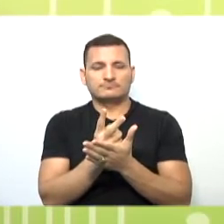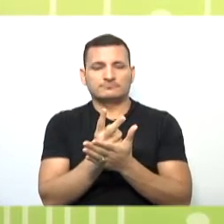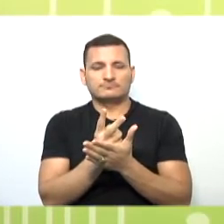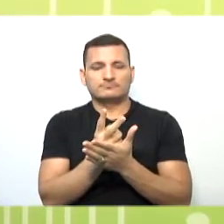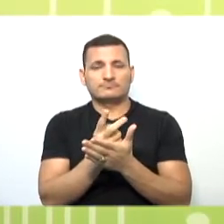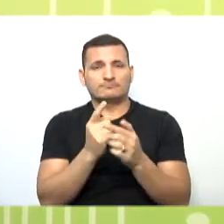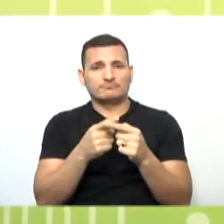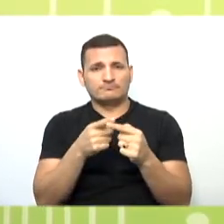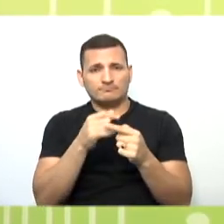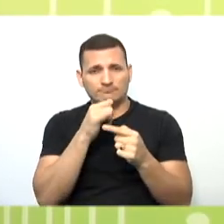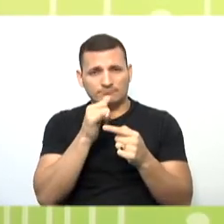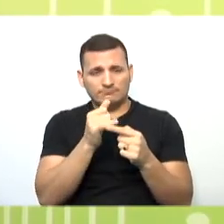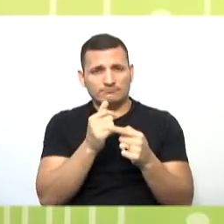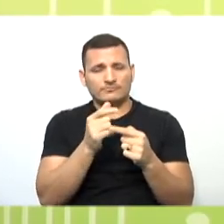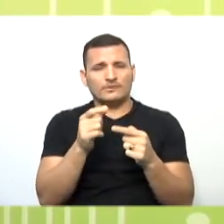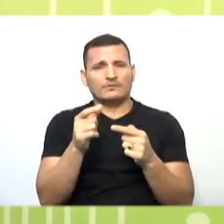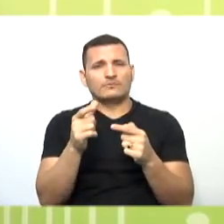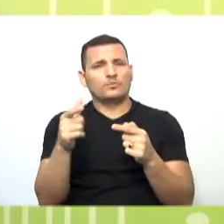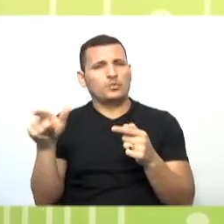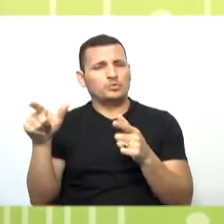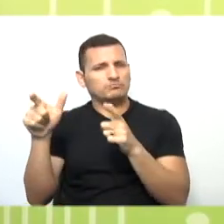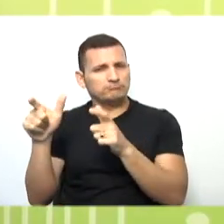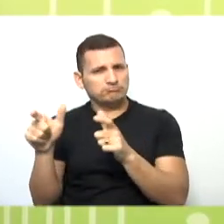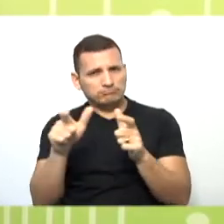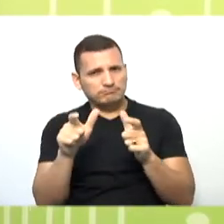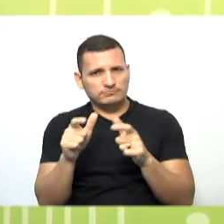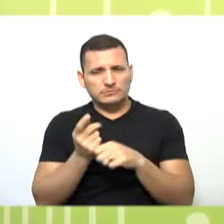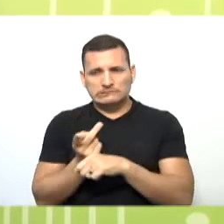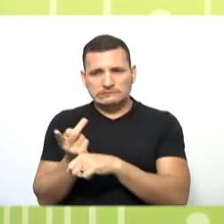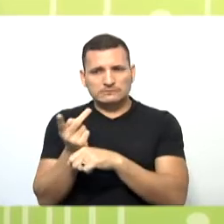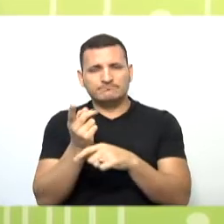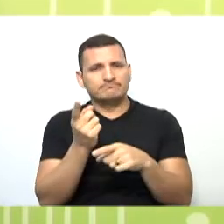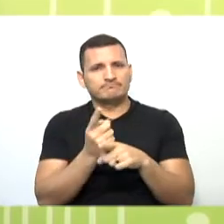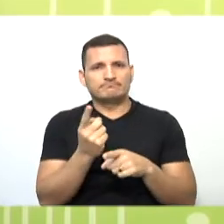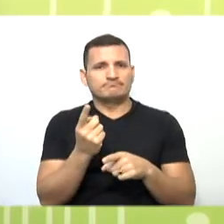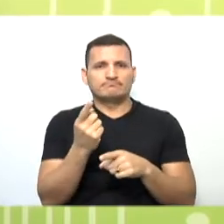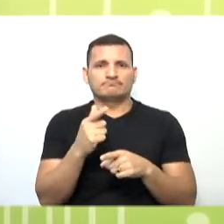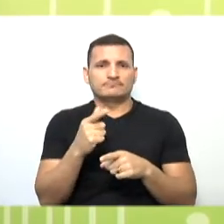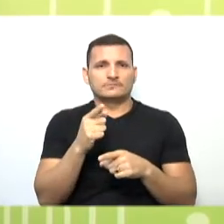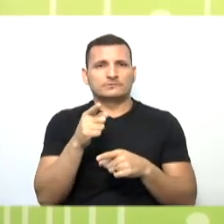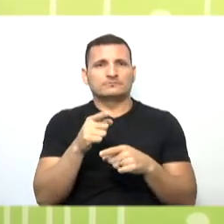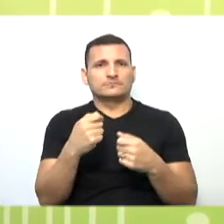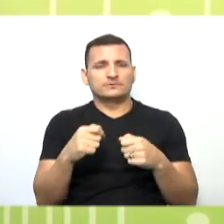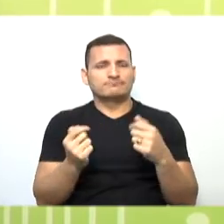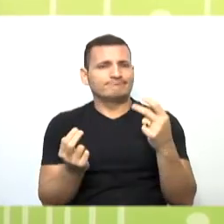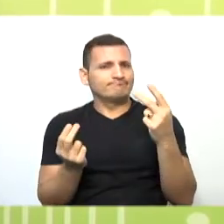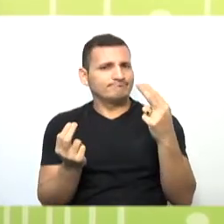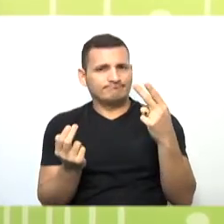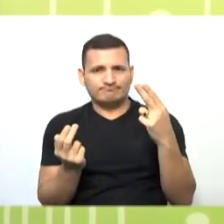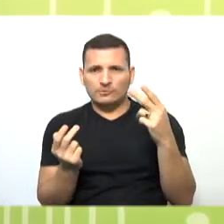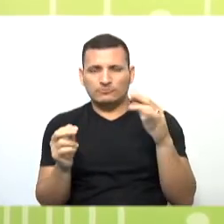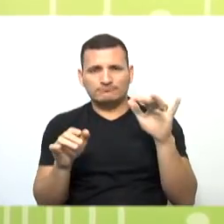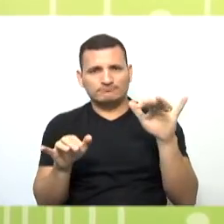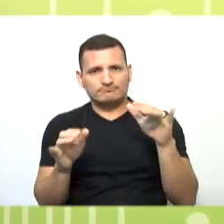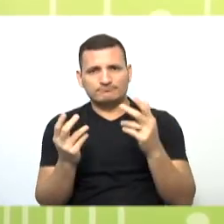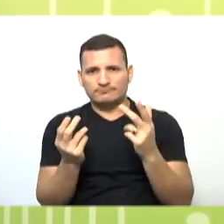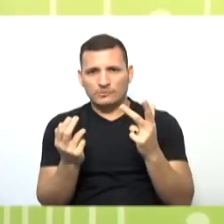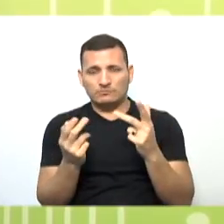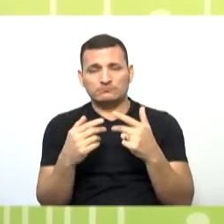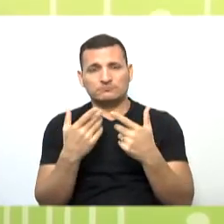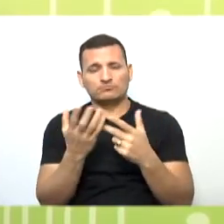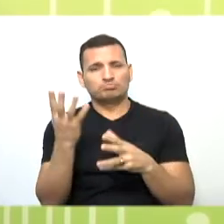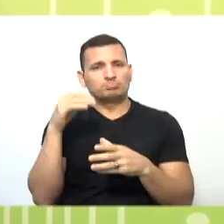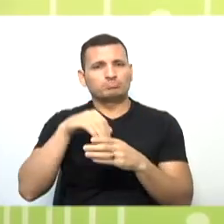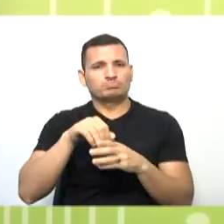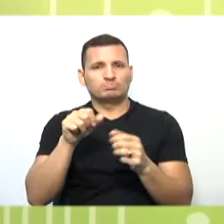se tiver em outro local dentro do computador, ele não encontra, ele não sabe. Você vai ter que digitar exatamente o endereço onde ela está. Então deixa tudo junto,